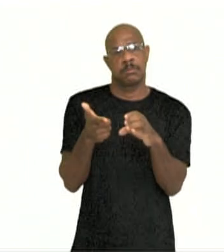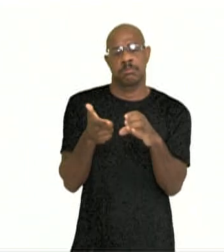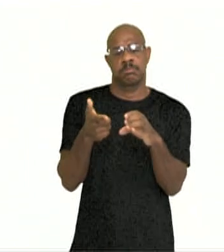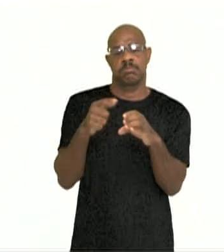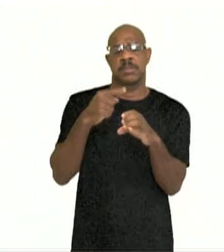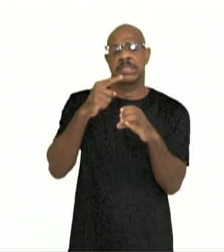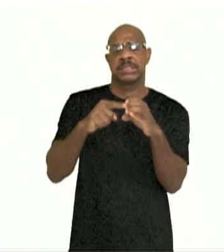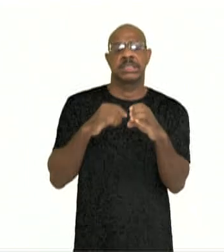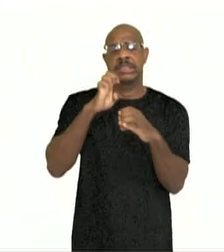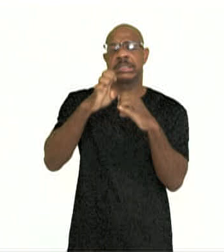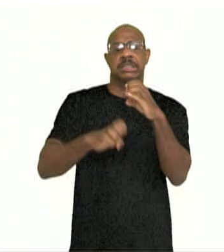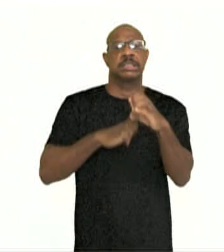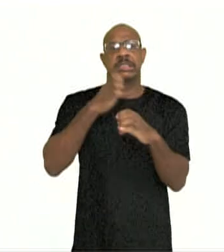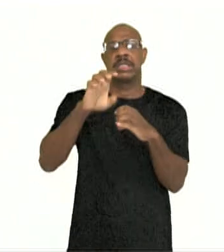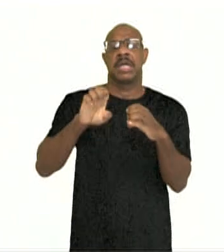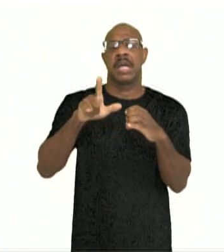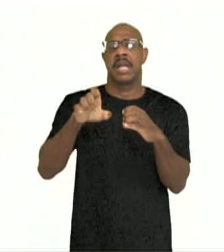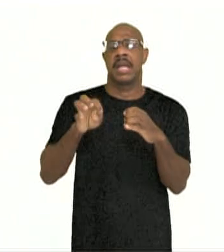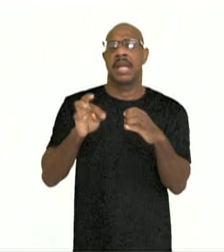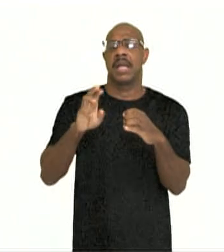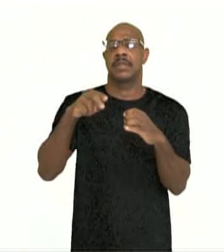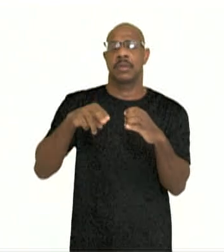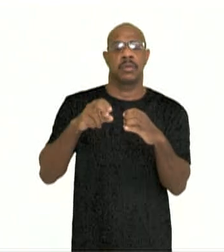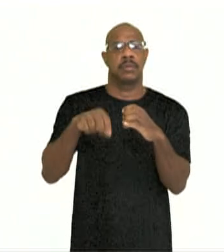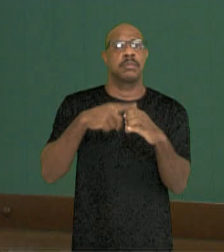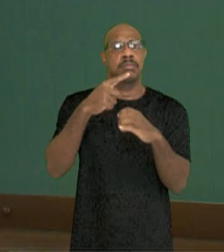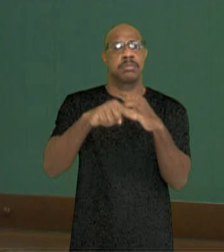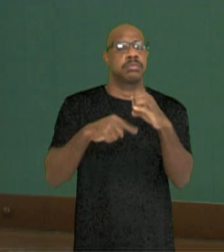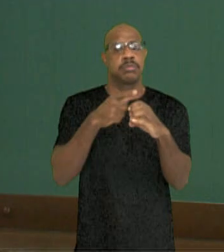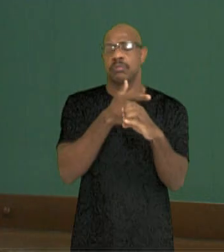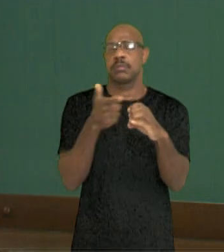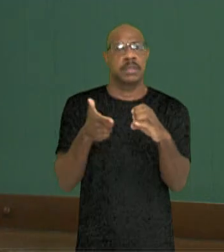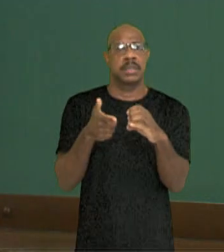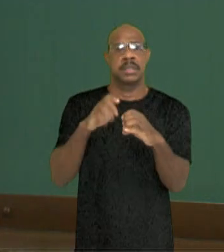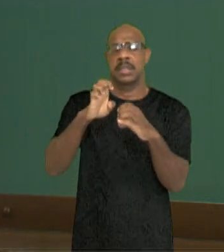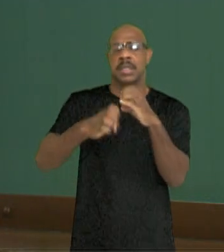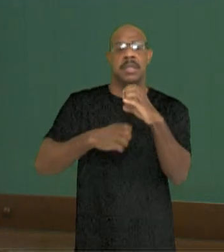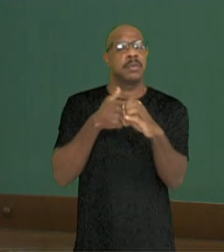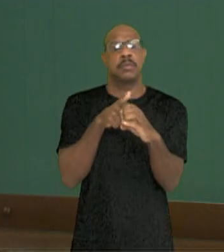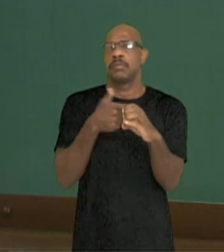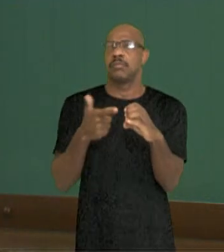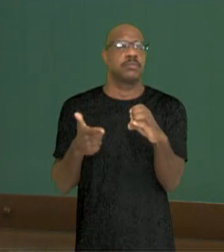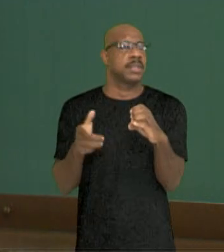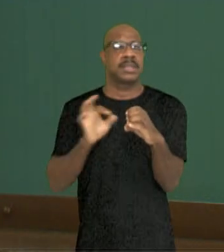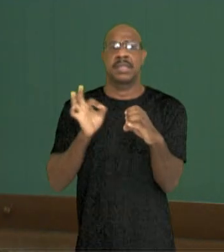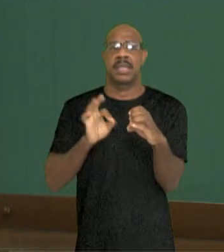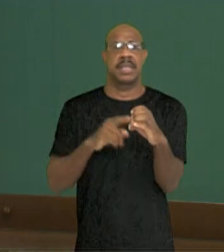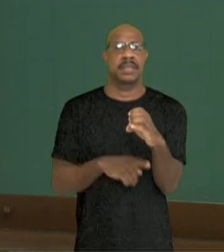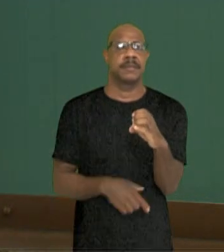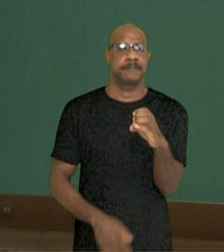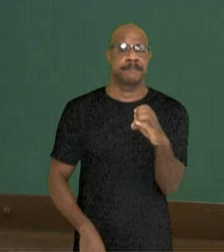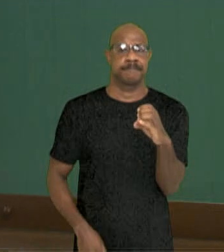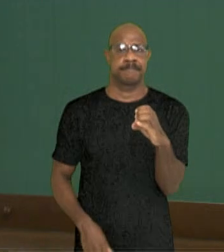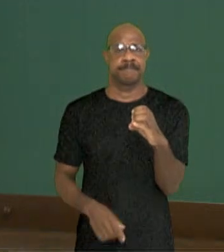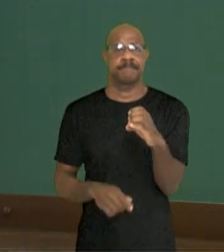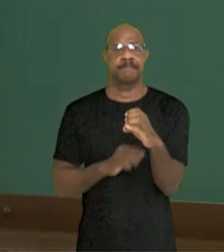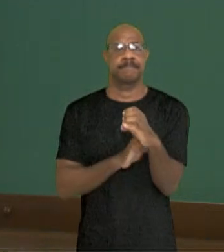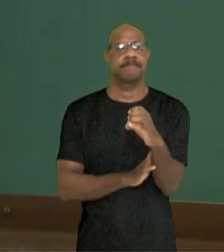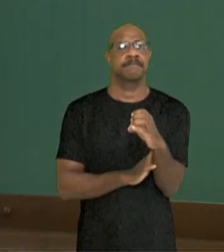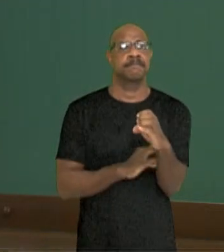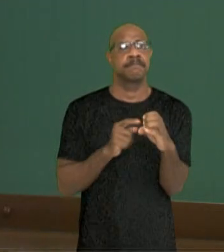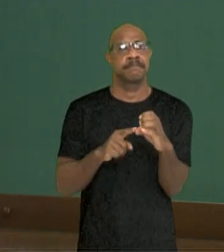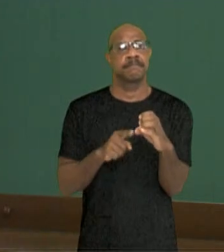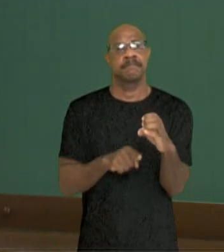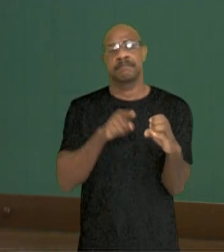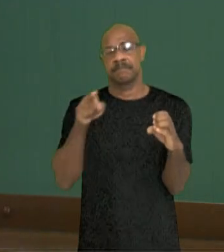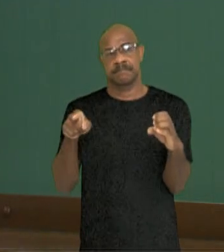elétricos. Observe, aqui nós não temos polos elétricos porque a eletronegatividade é muito parecida entre os átomos.